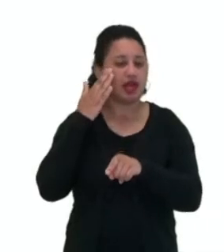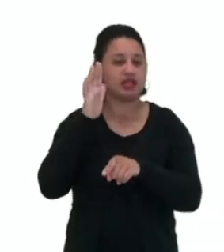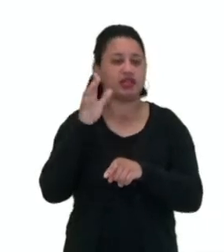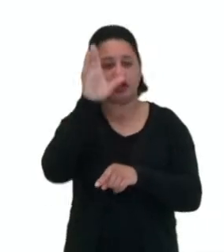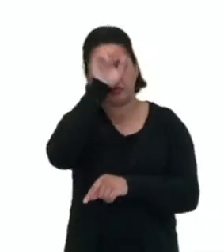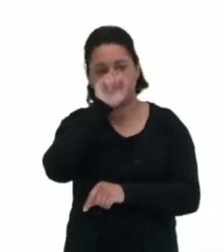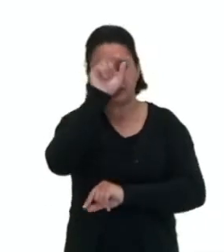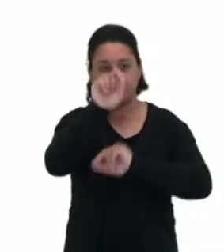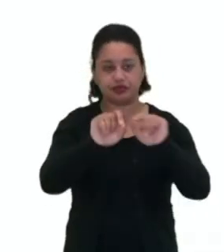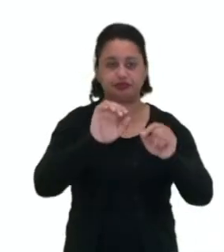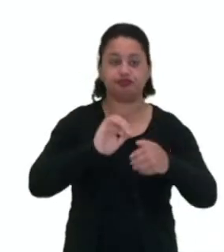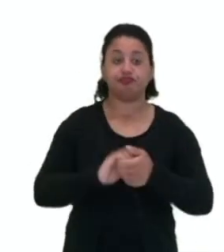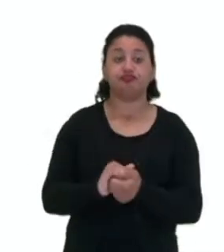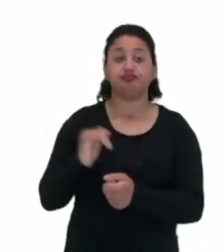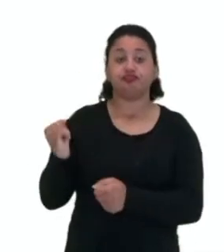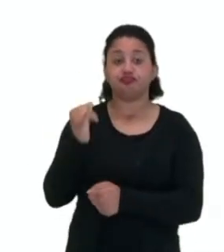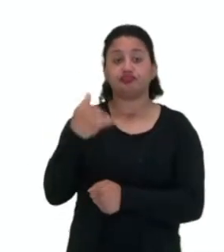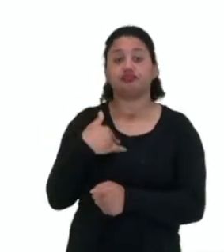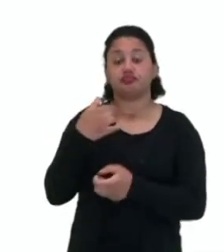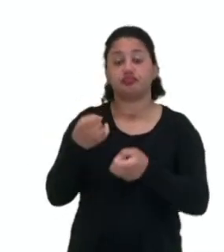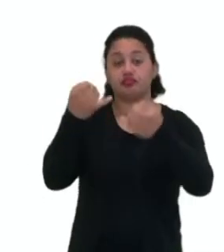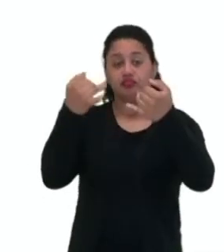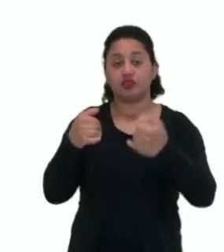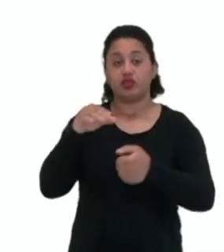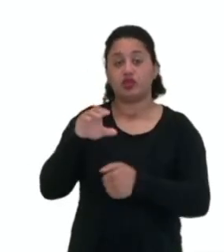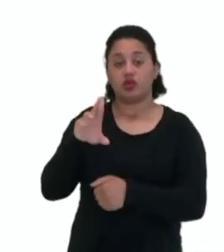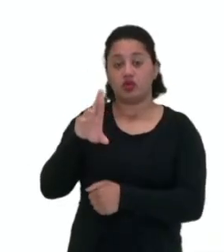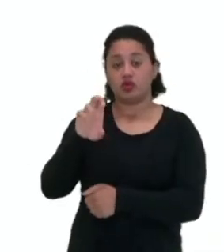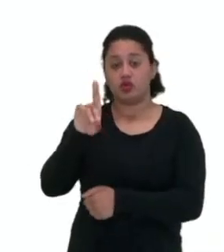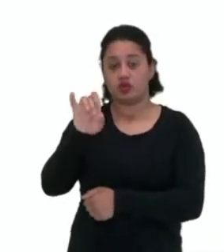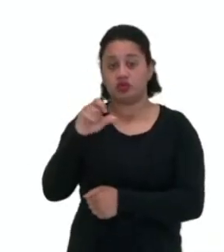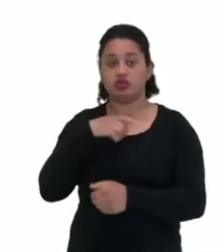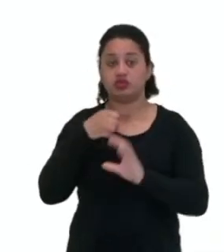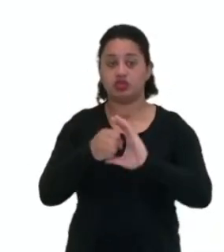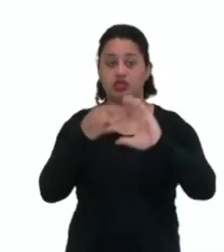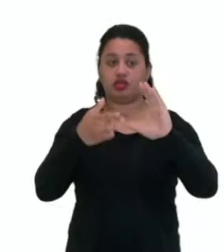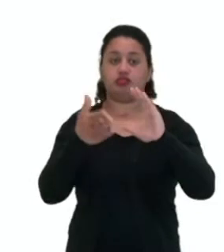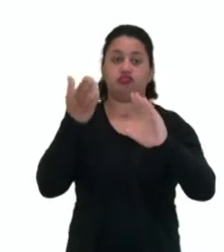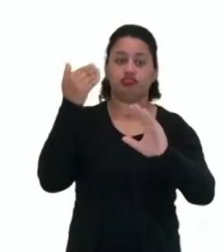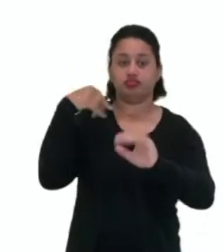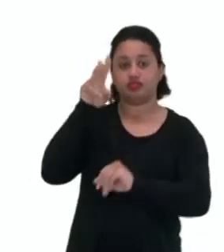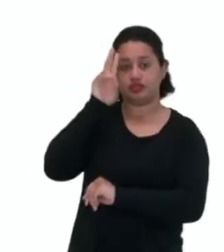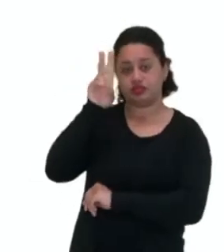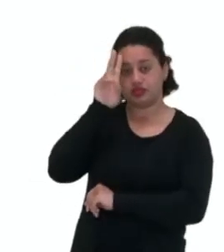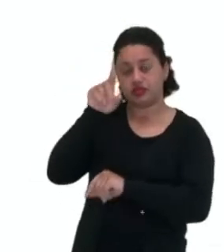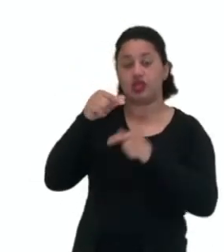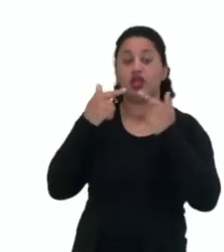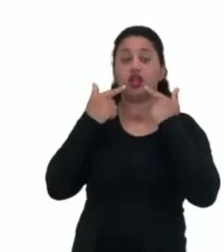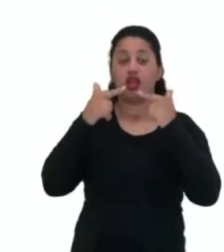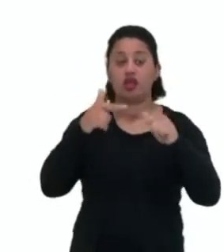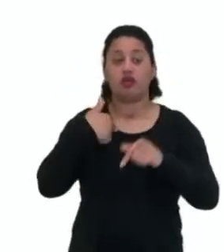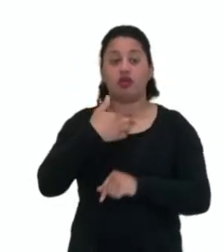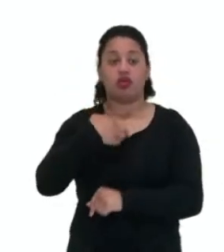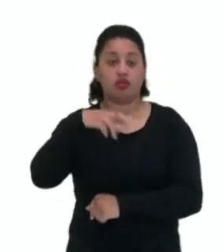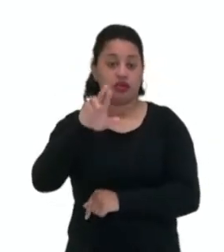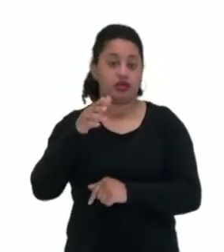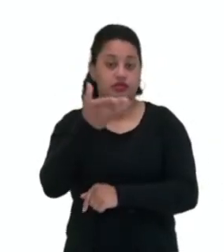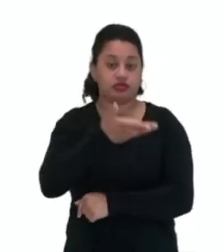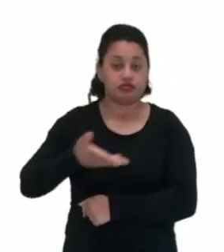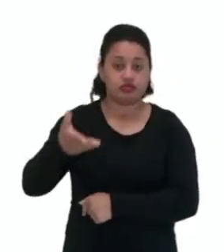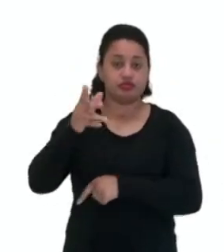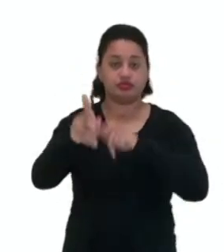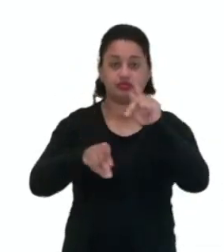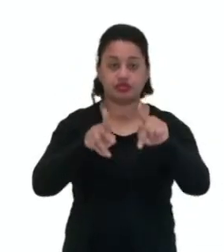é importante abordar que os curdos possuem características como um passado histórico, uma língua e uma religião comum, além